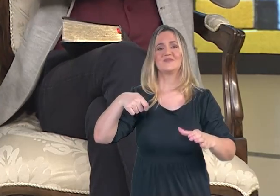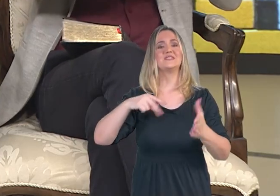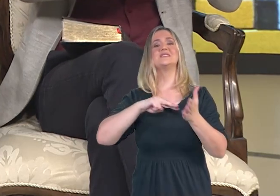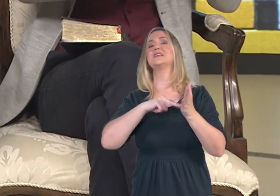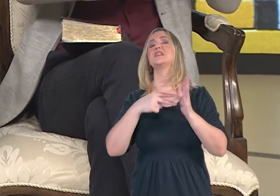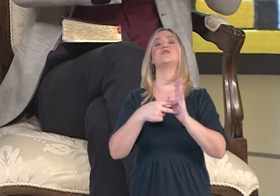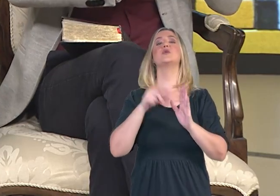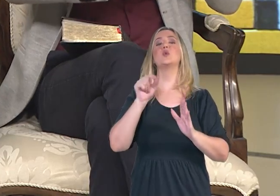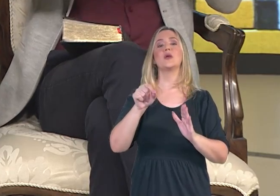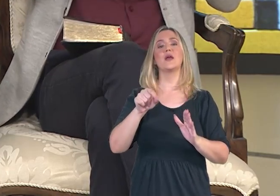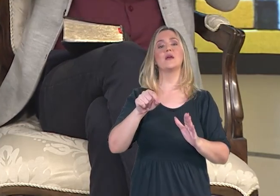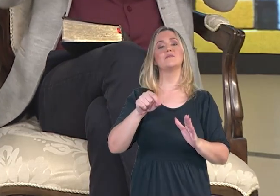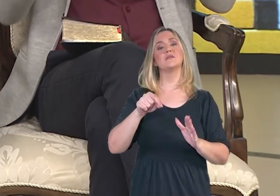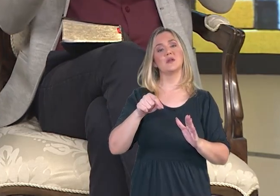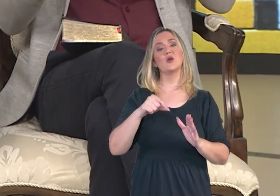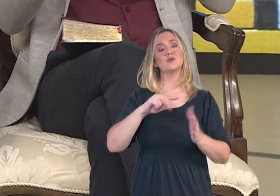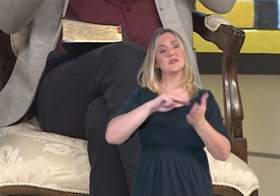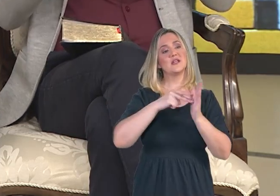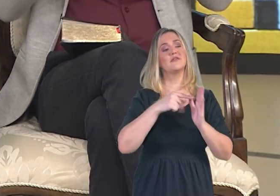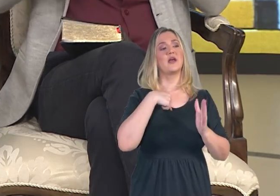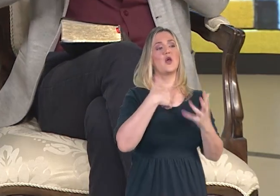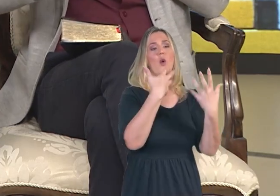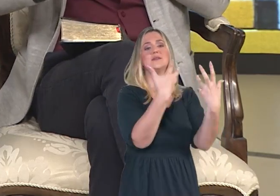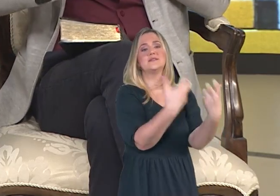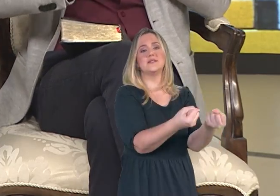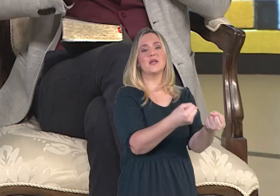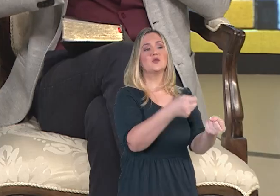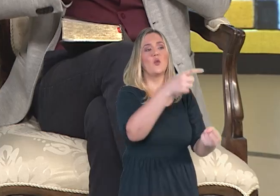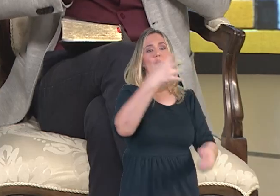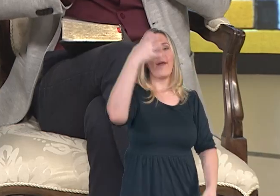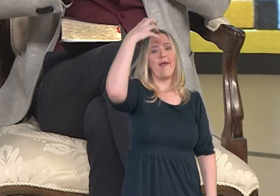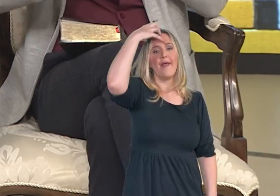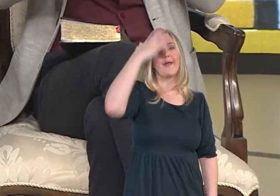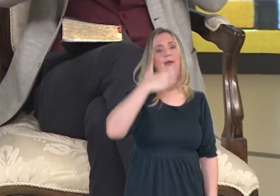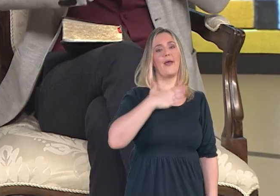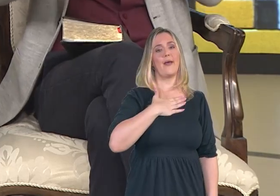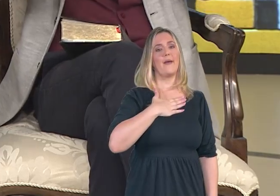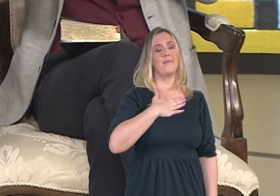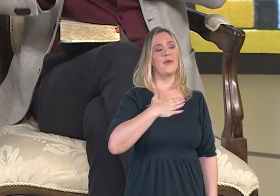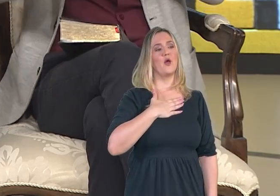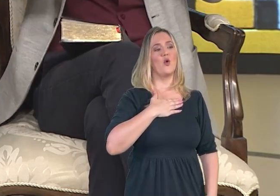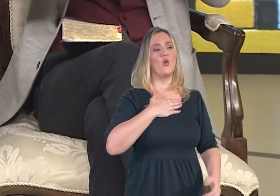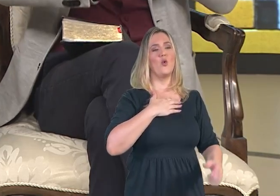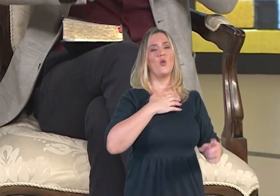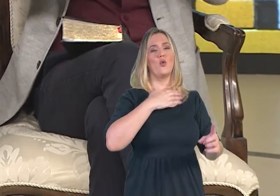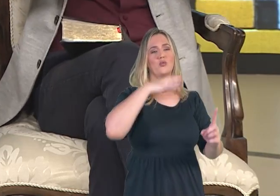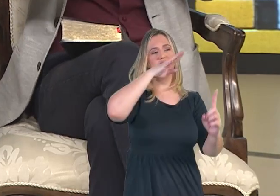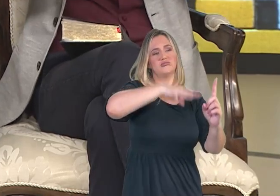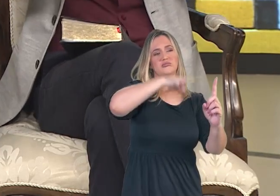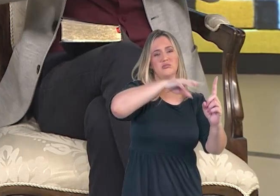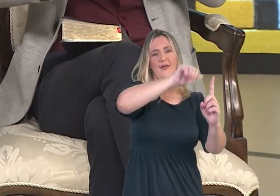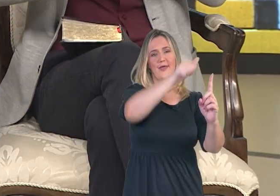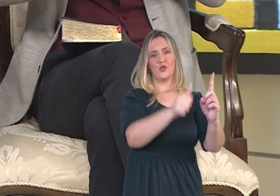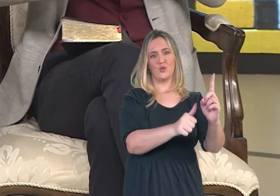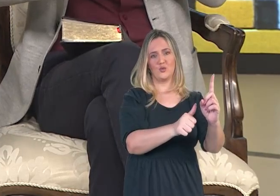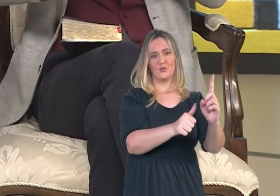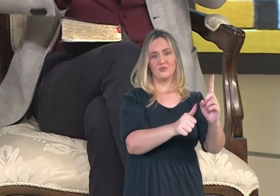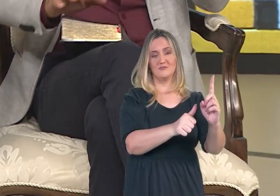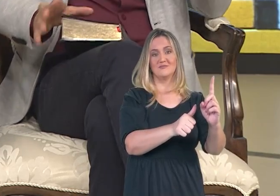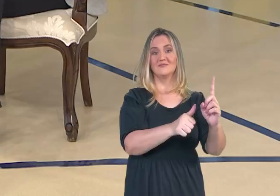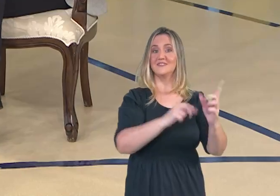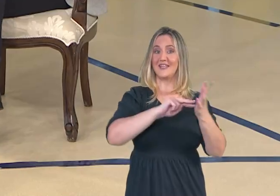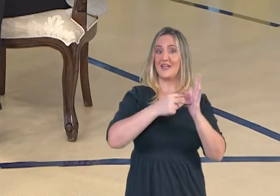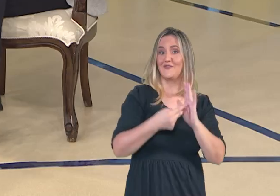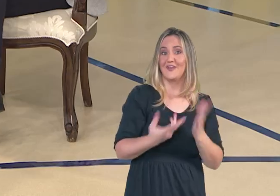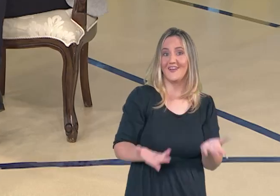reconhecer a Nabucodonosor no lugar de Deus. O segundo problema tinha a ver com o tipo de comida que estava sendo colocada à mesa.